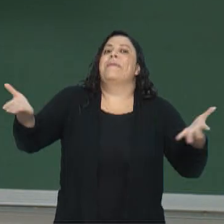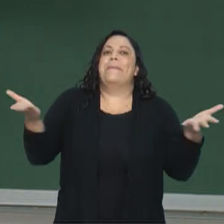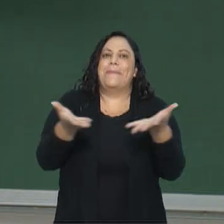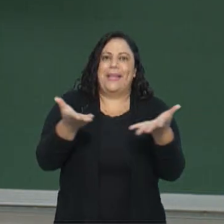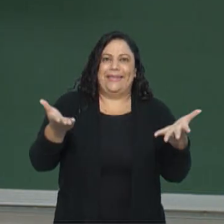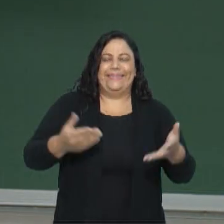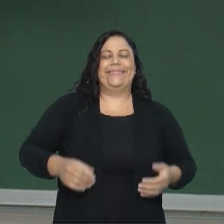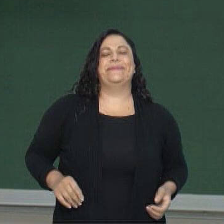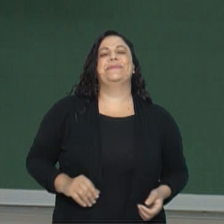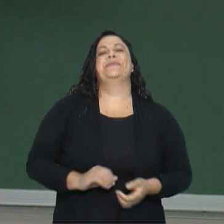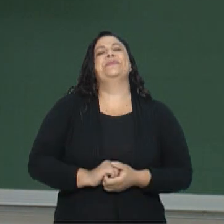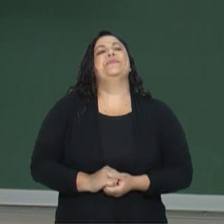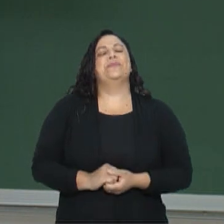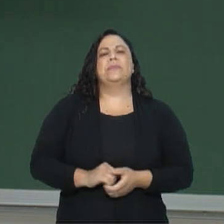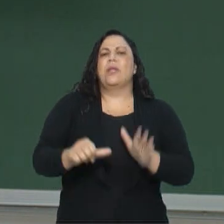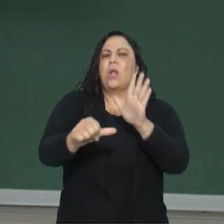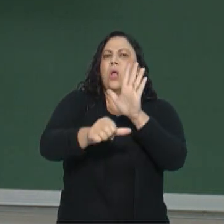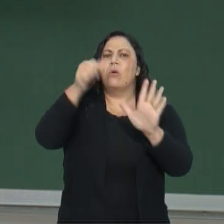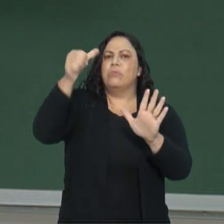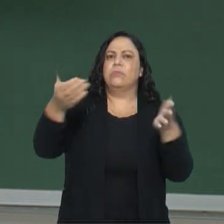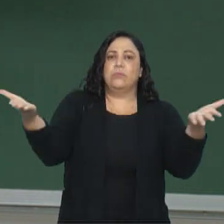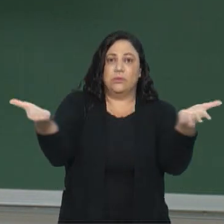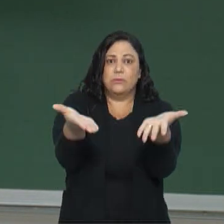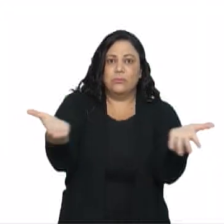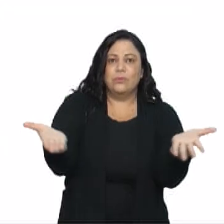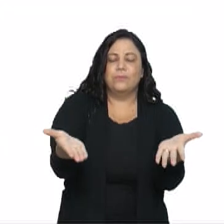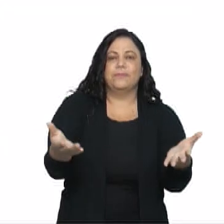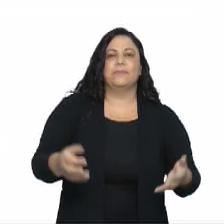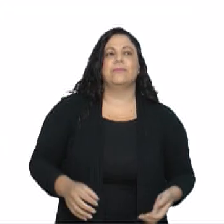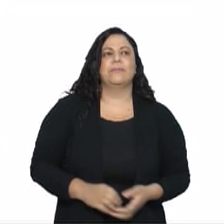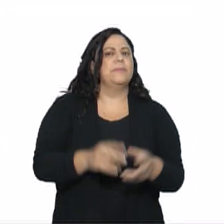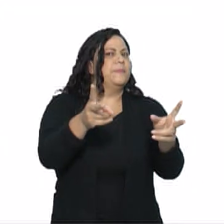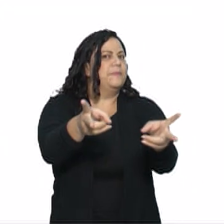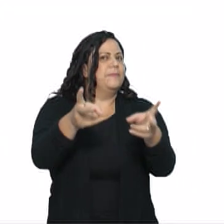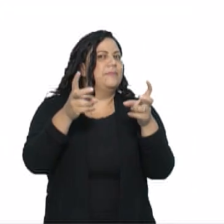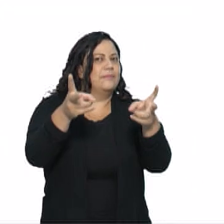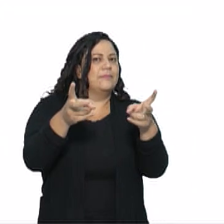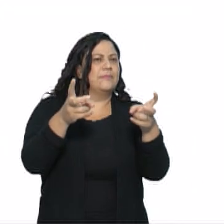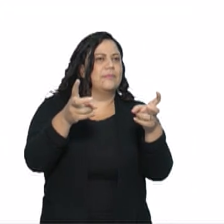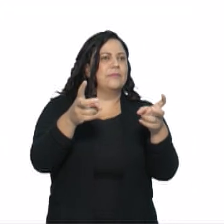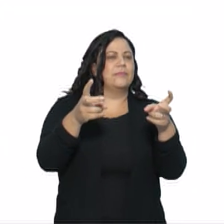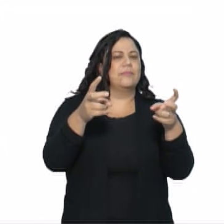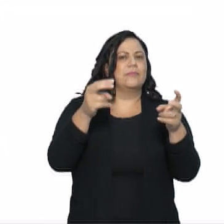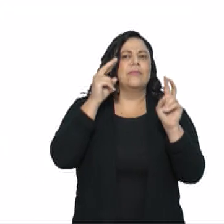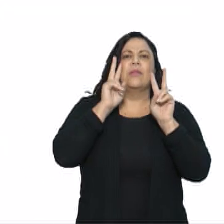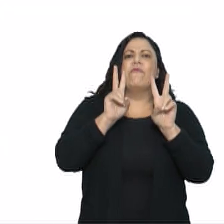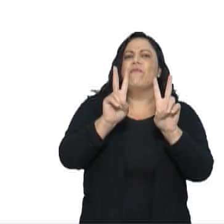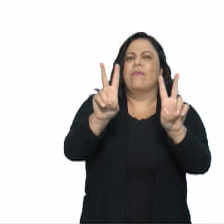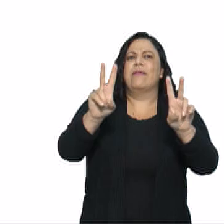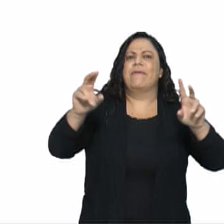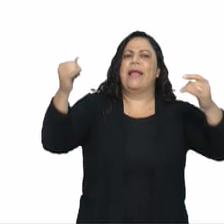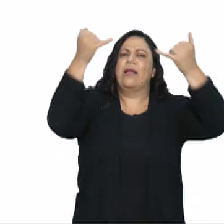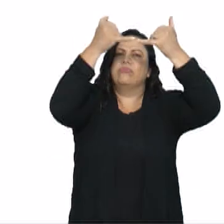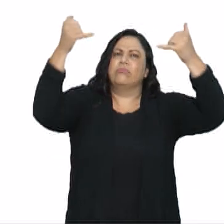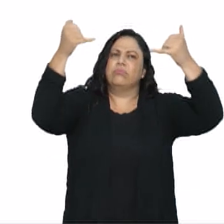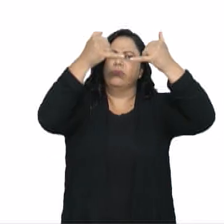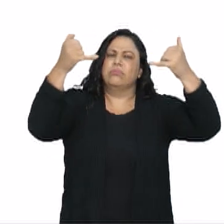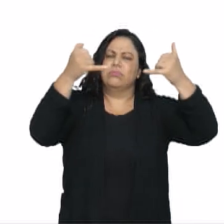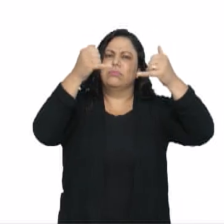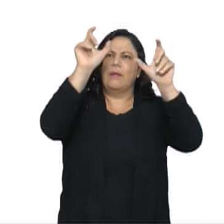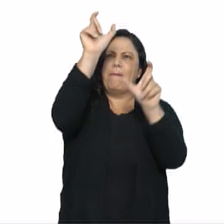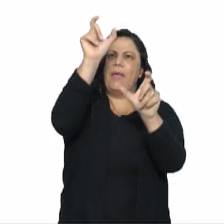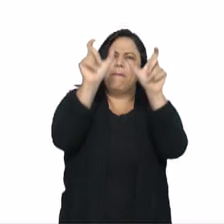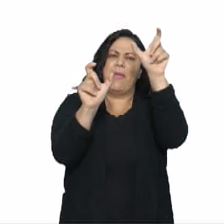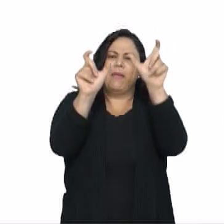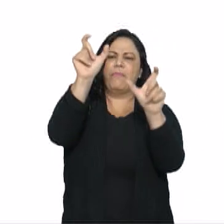hoje. Então, primeiro desafio de hoje. Observe e verá que essas linhas elas estão um pouco